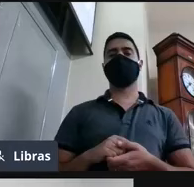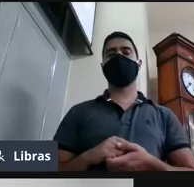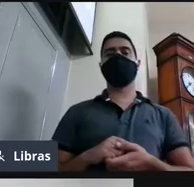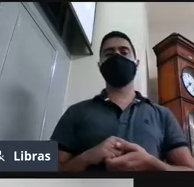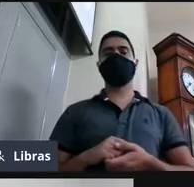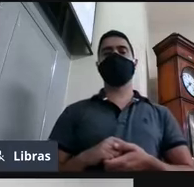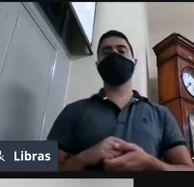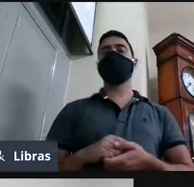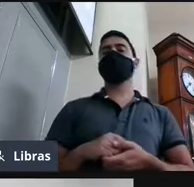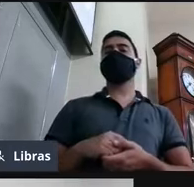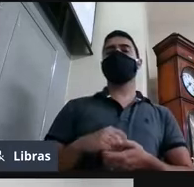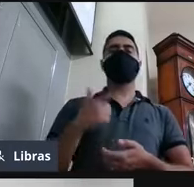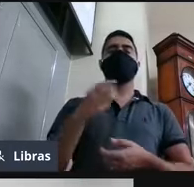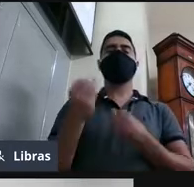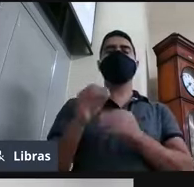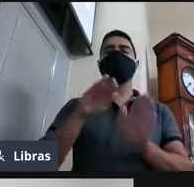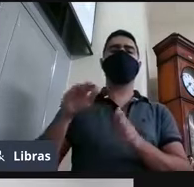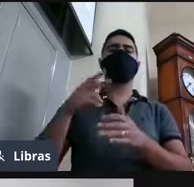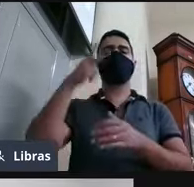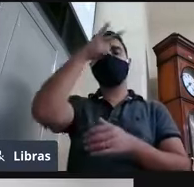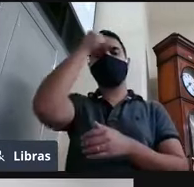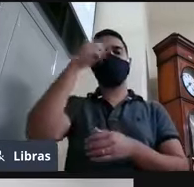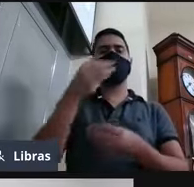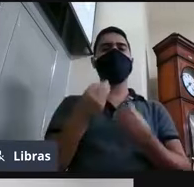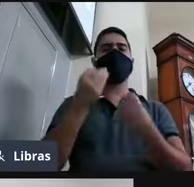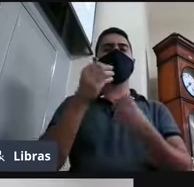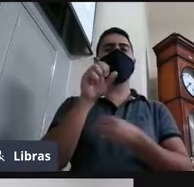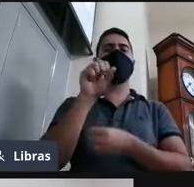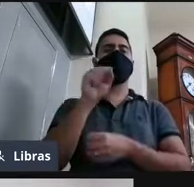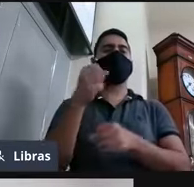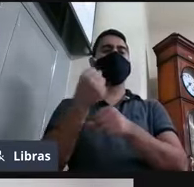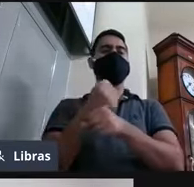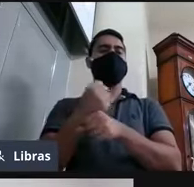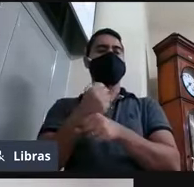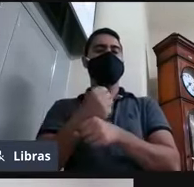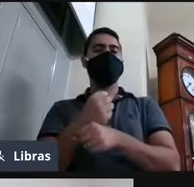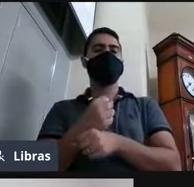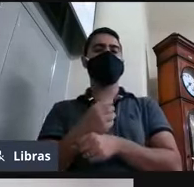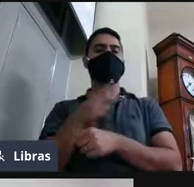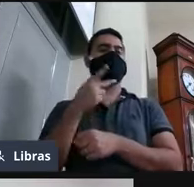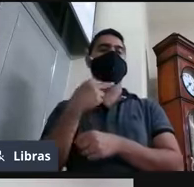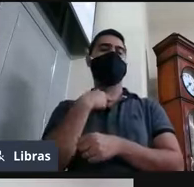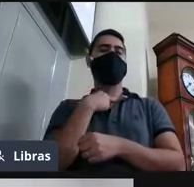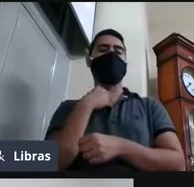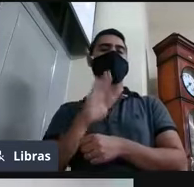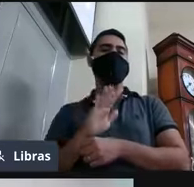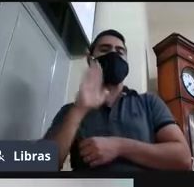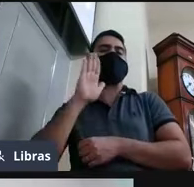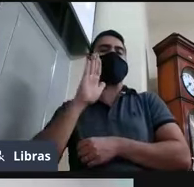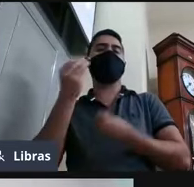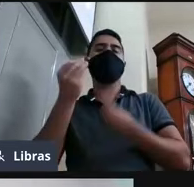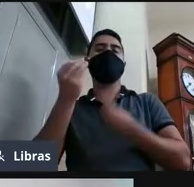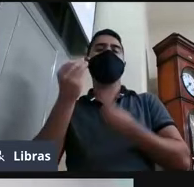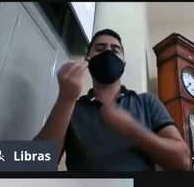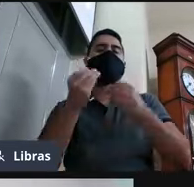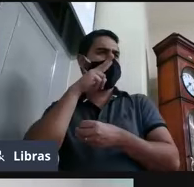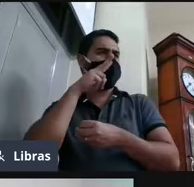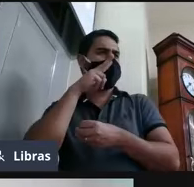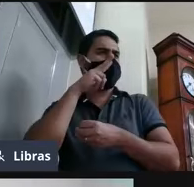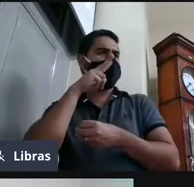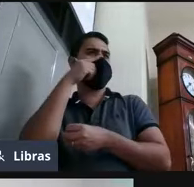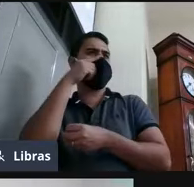esse prefeito e dar a ele 8 anos sem poder disputar uma eleição. Como é que nós íamos olhar para a cara